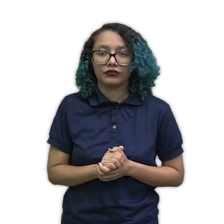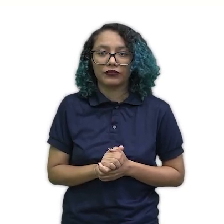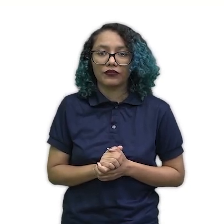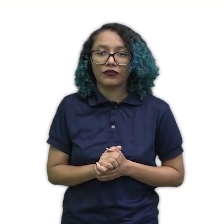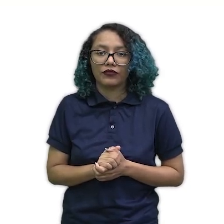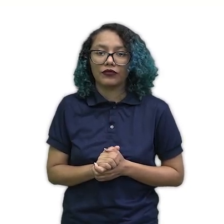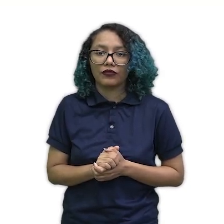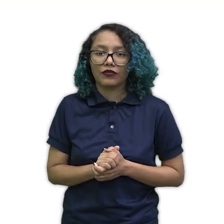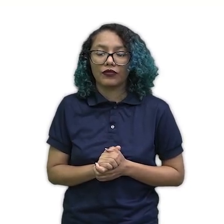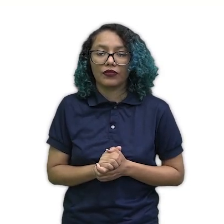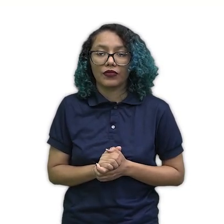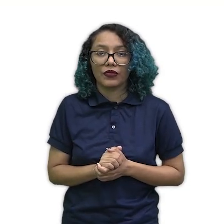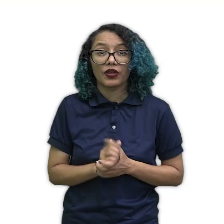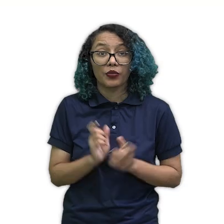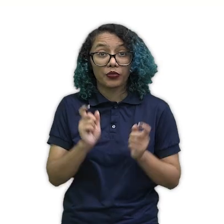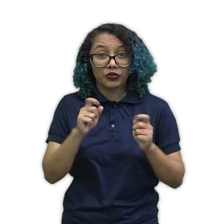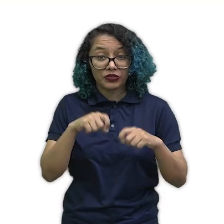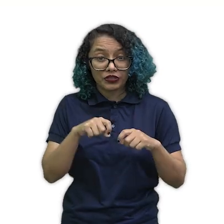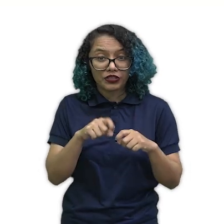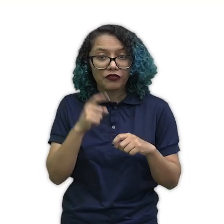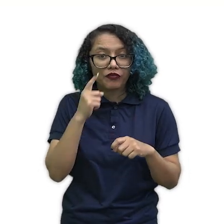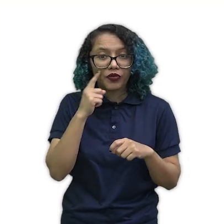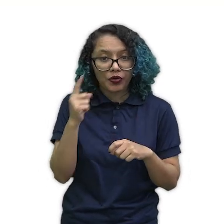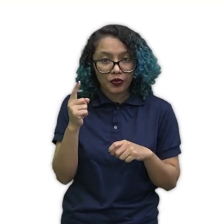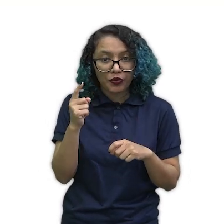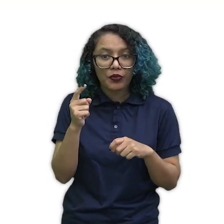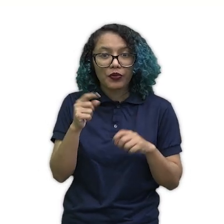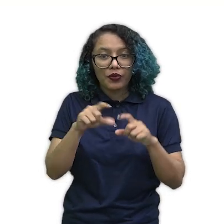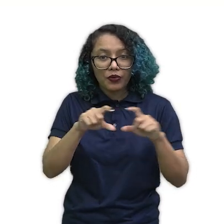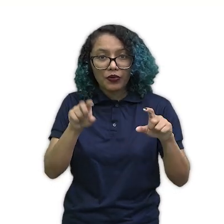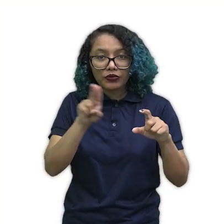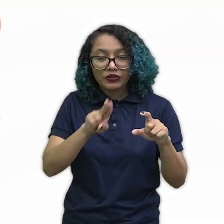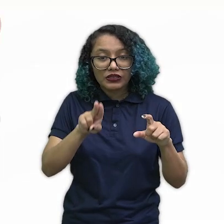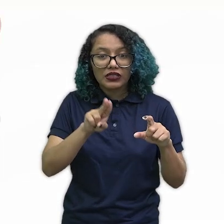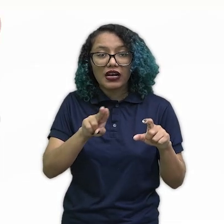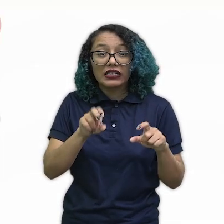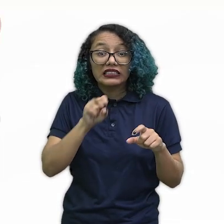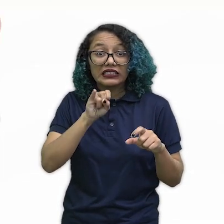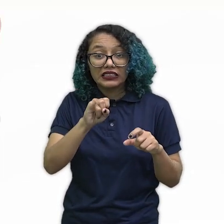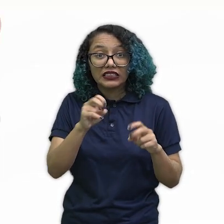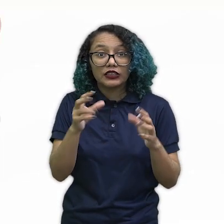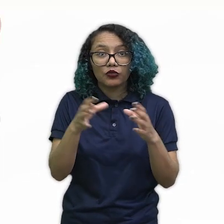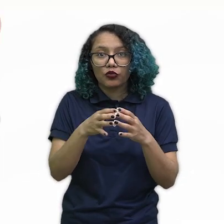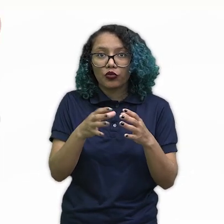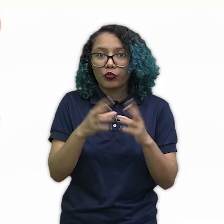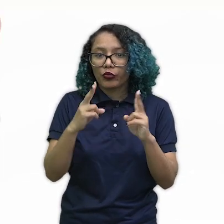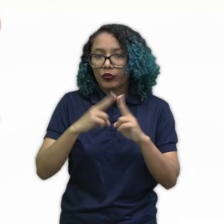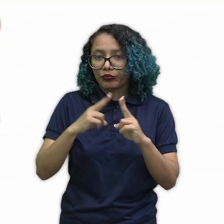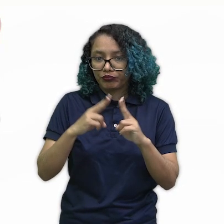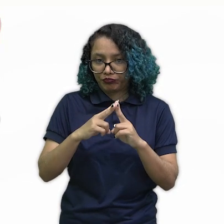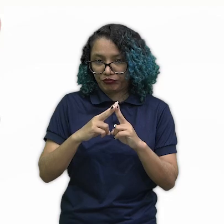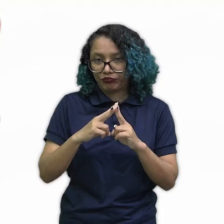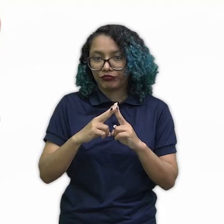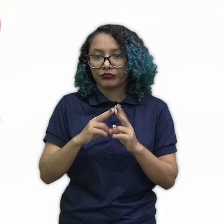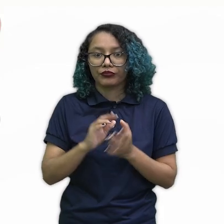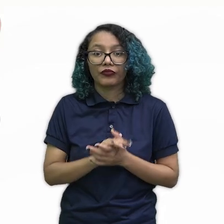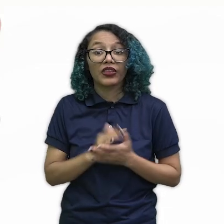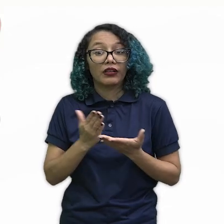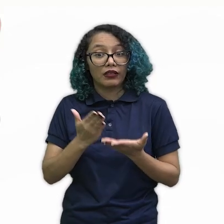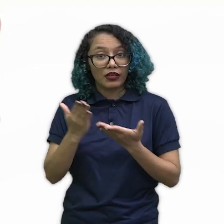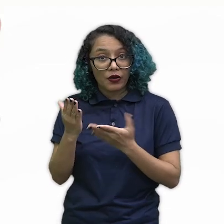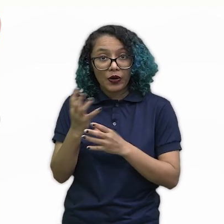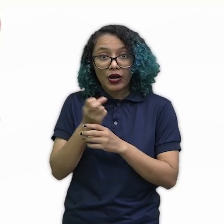vai existir quando o conjunto de elementos for par, tá bom? Como nós temos aqui